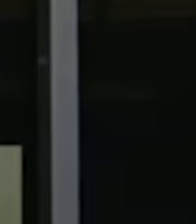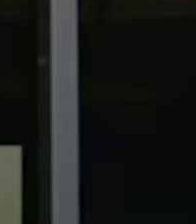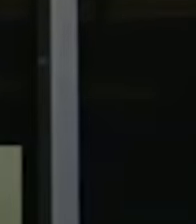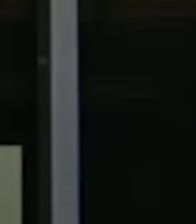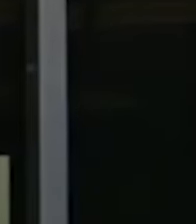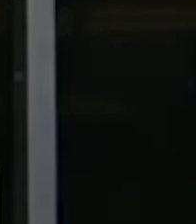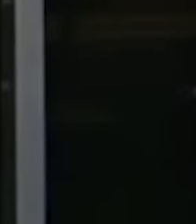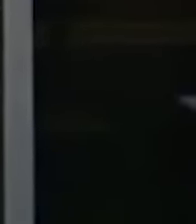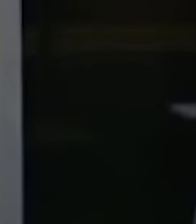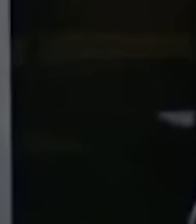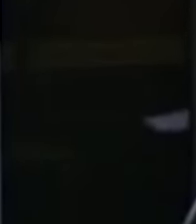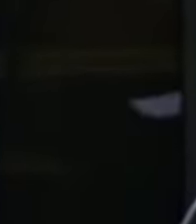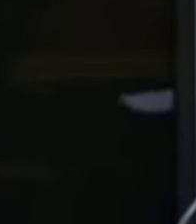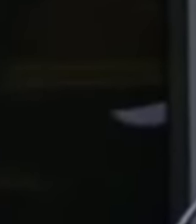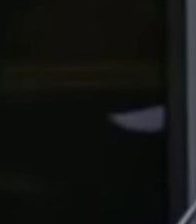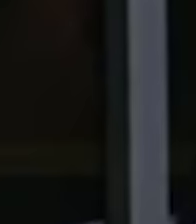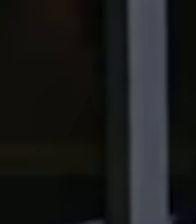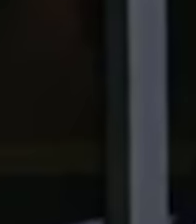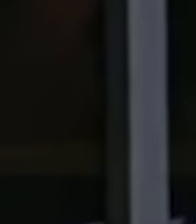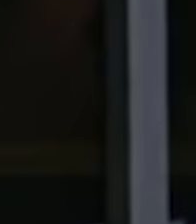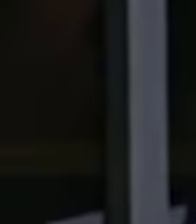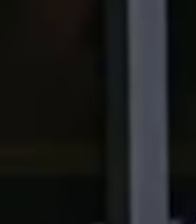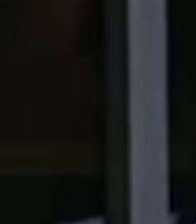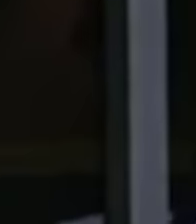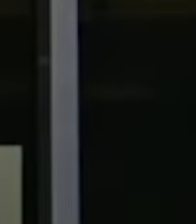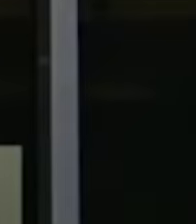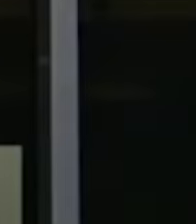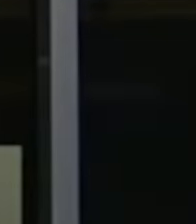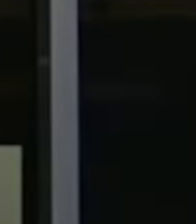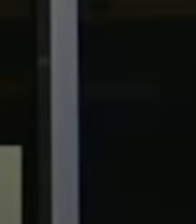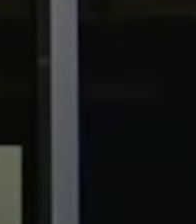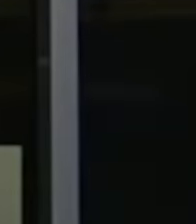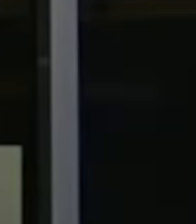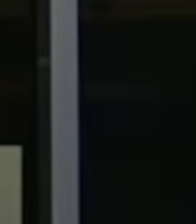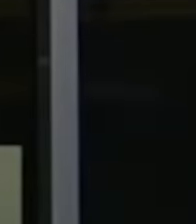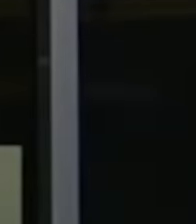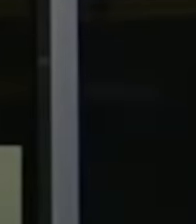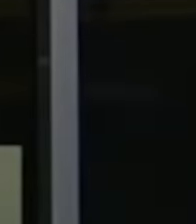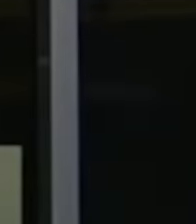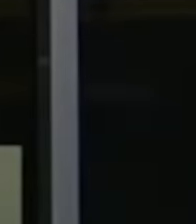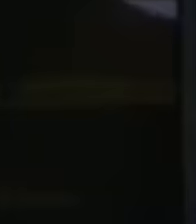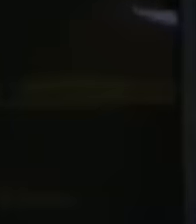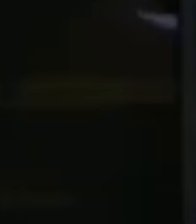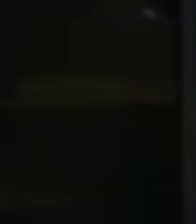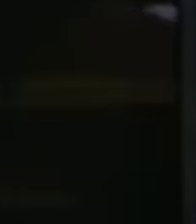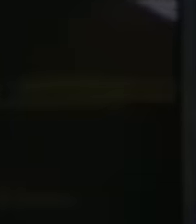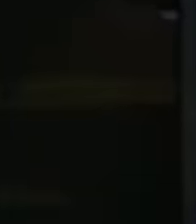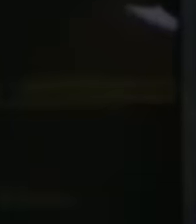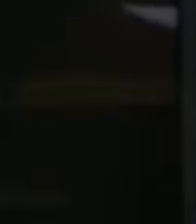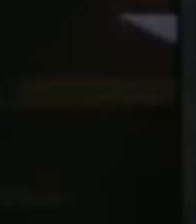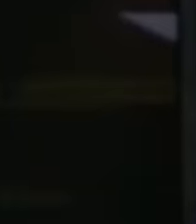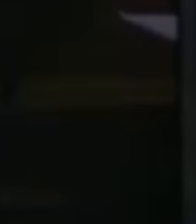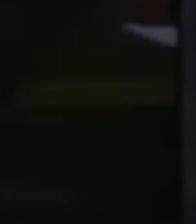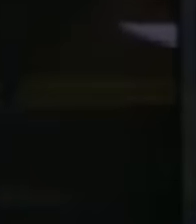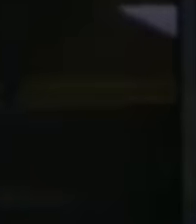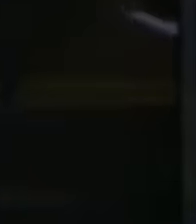agora 270 milhões de reais de hospitais universitários a educação também tá sendo golpeada corte de R 100